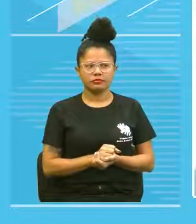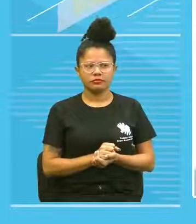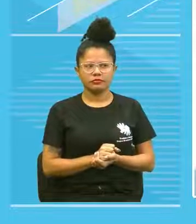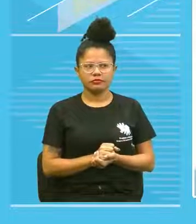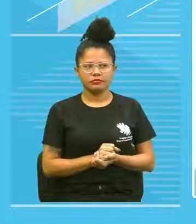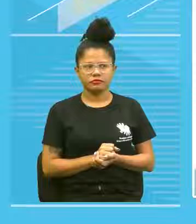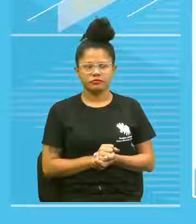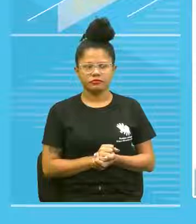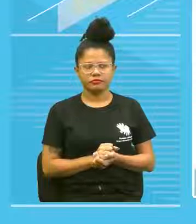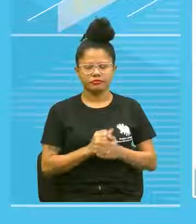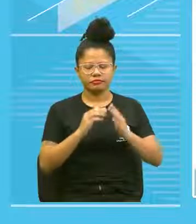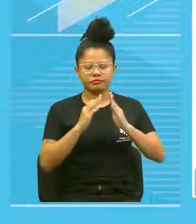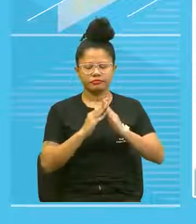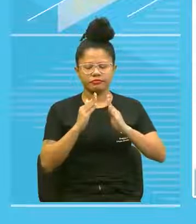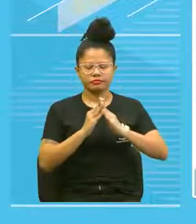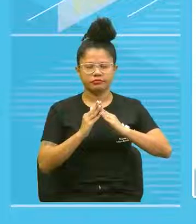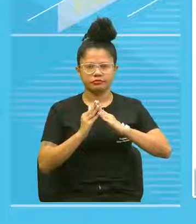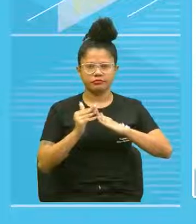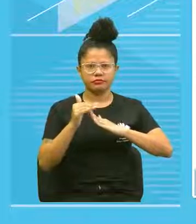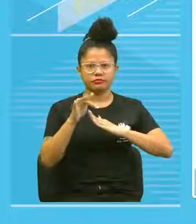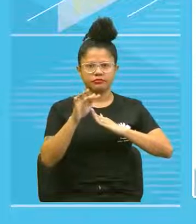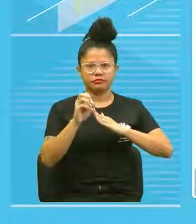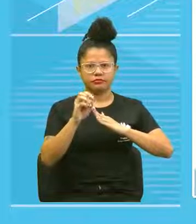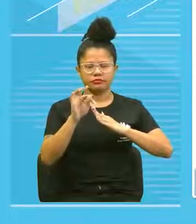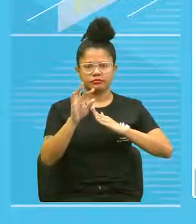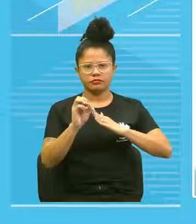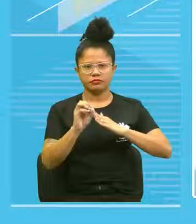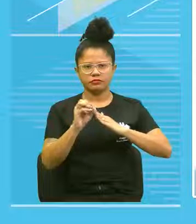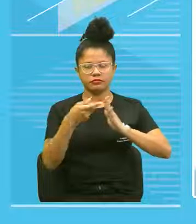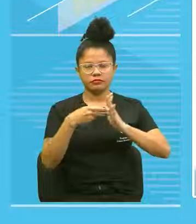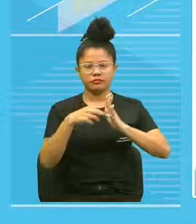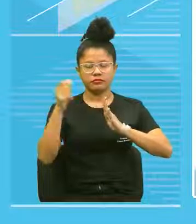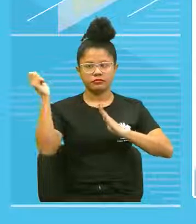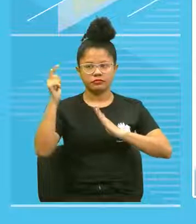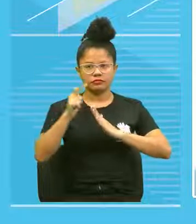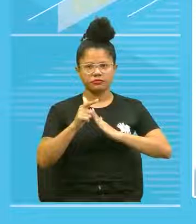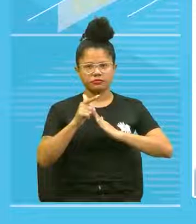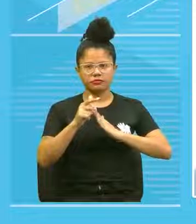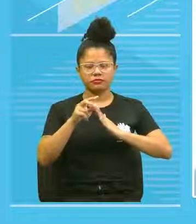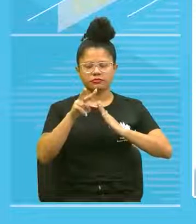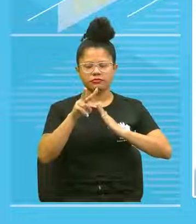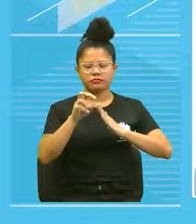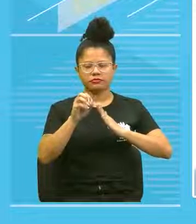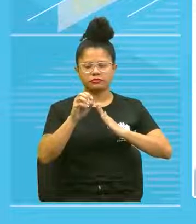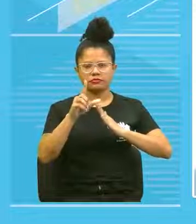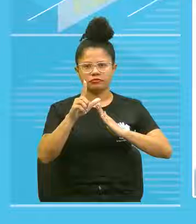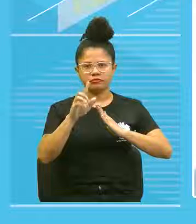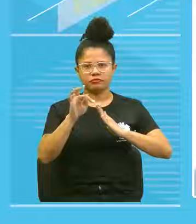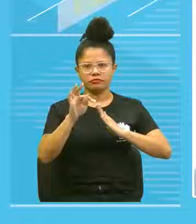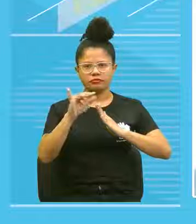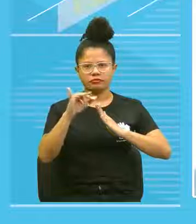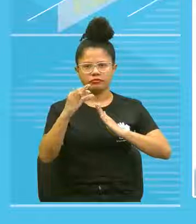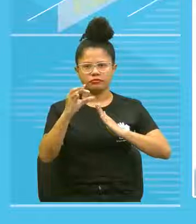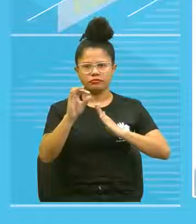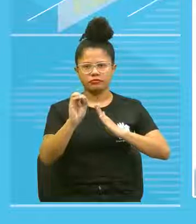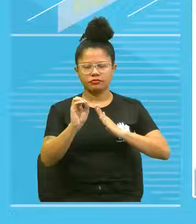e o foto e vem de luz o voltaico